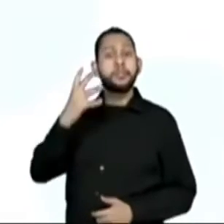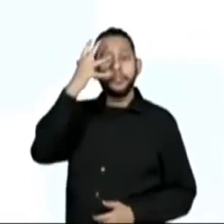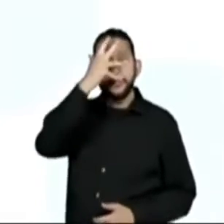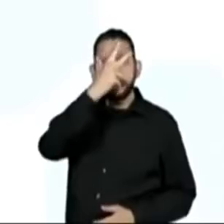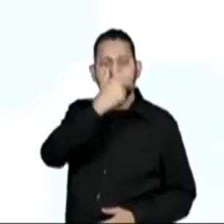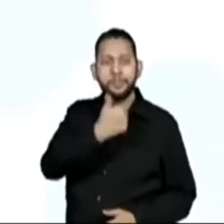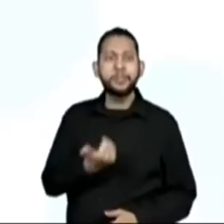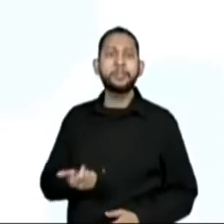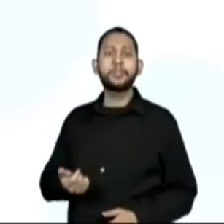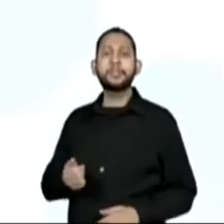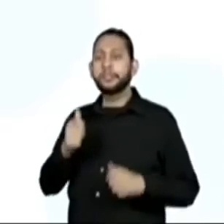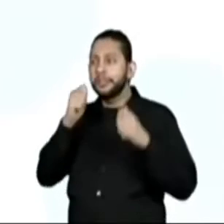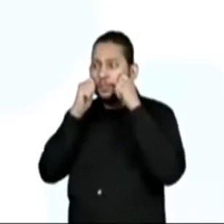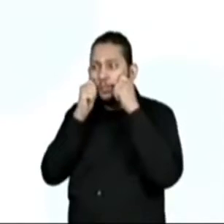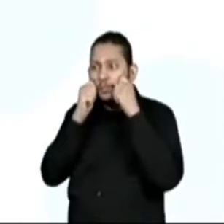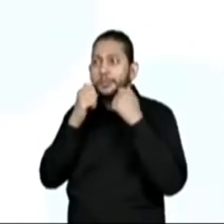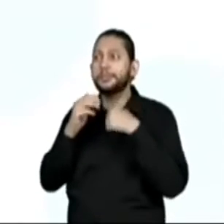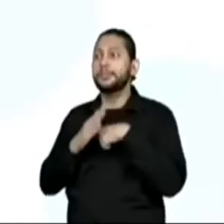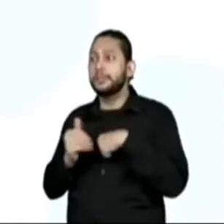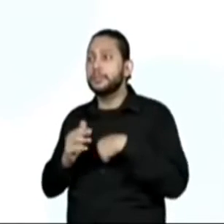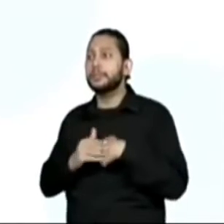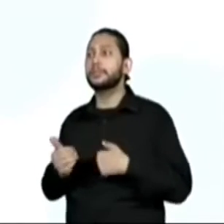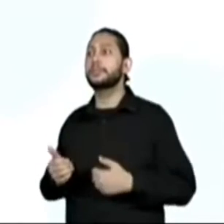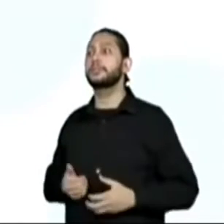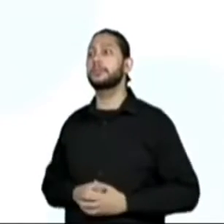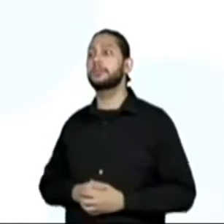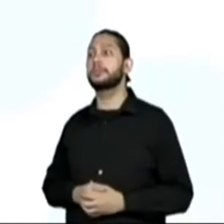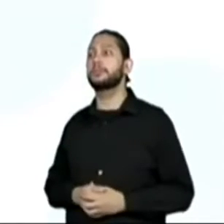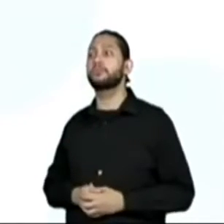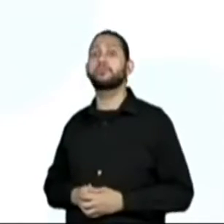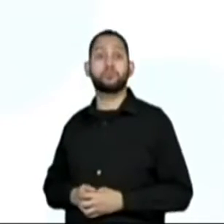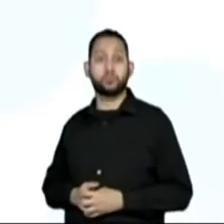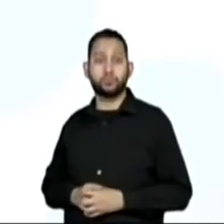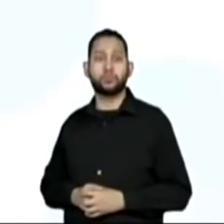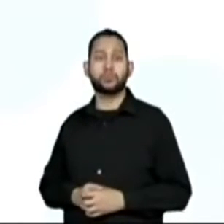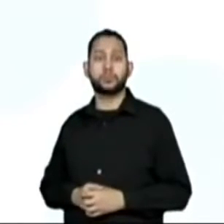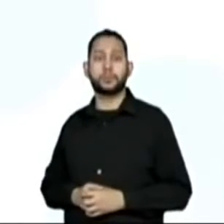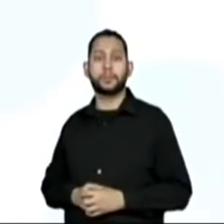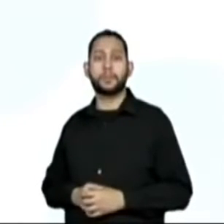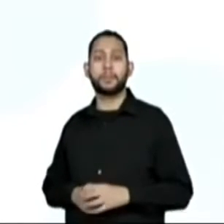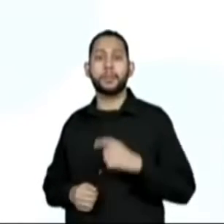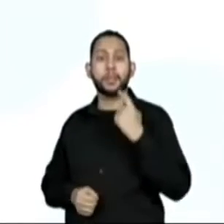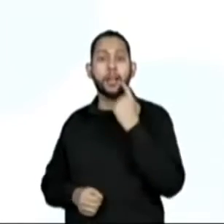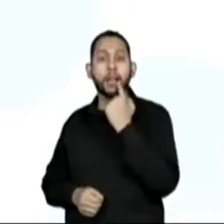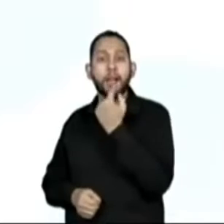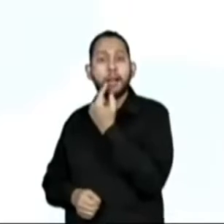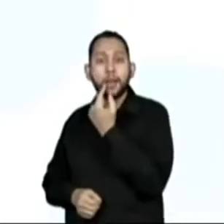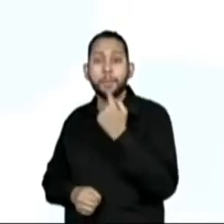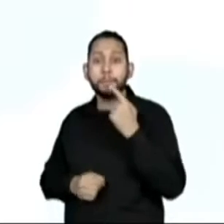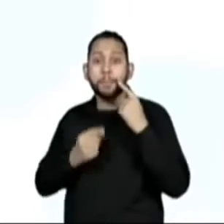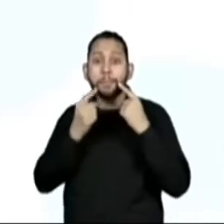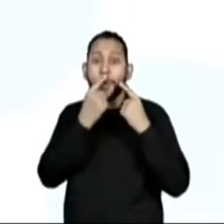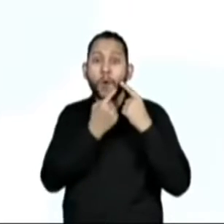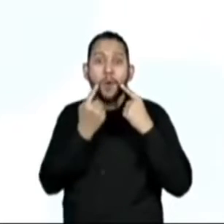Meiga, carinhosa. Aí falam, né? Os lábios